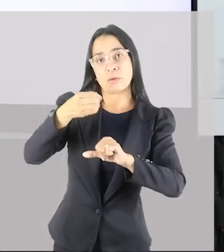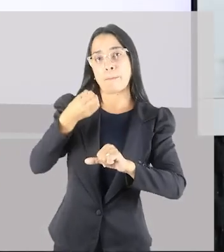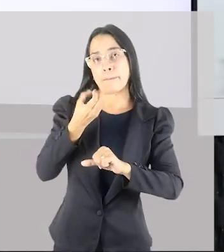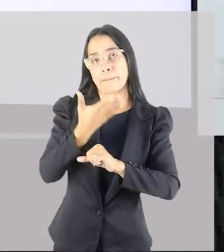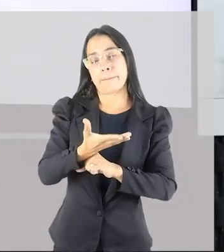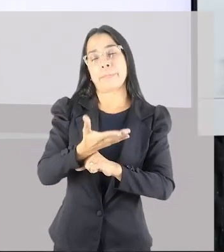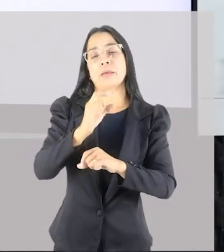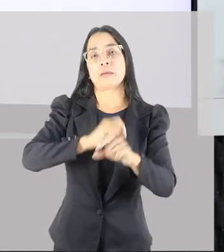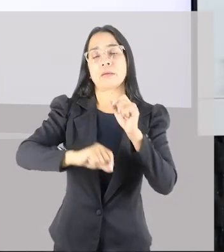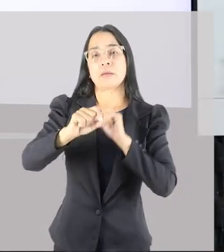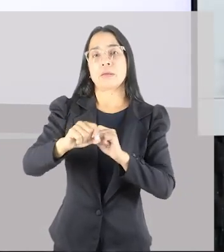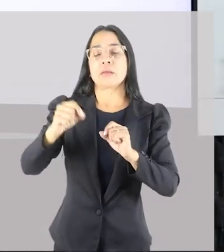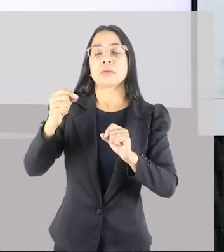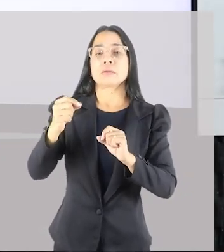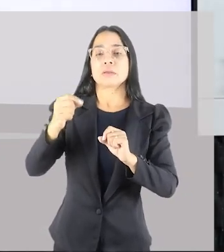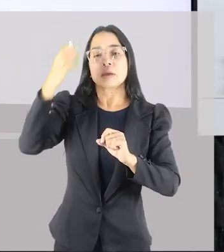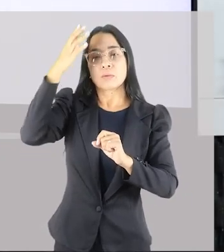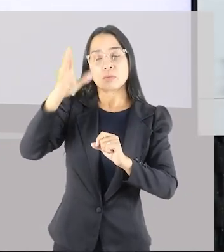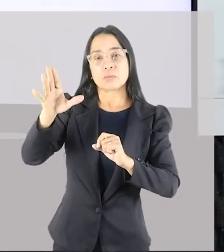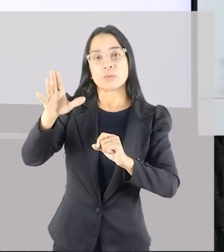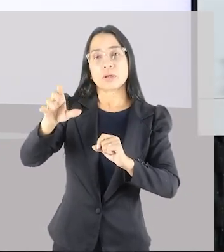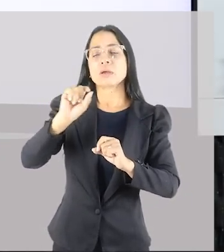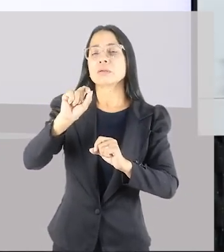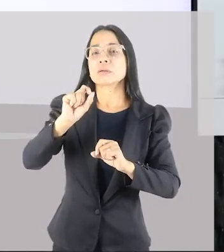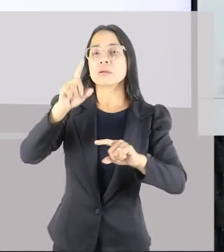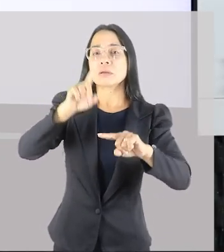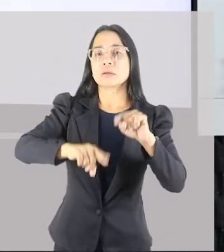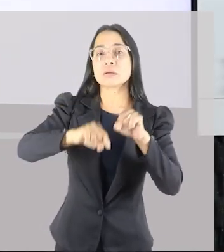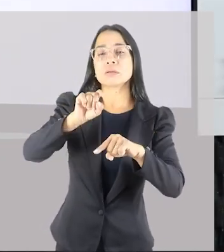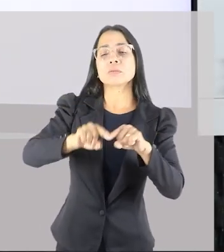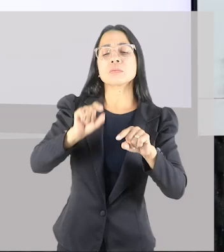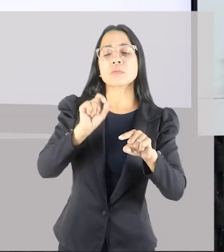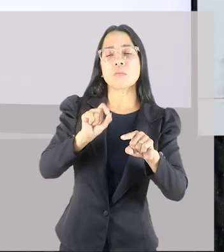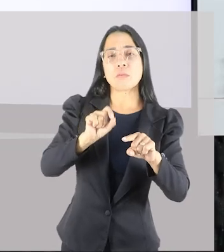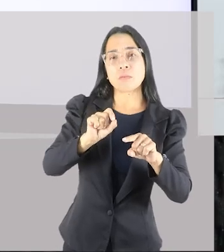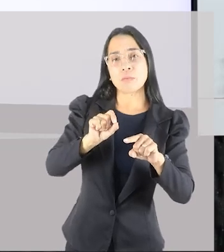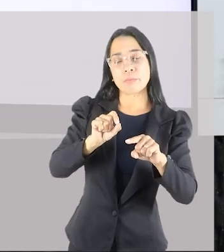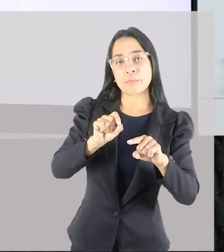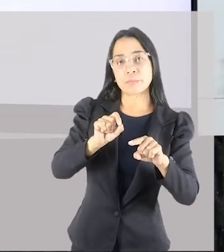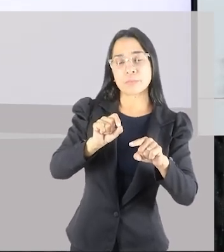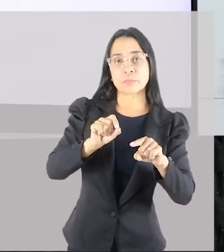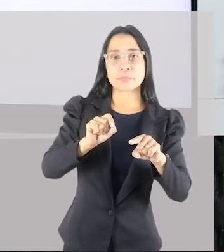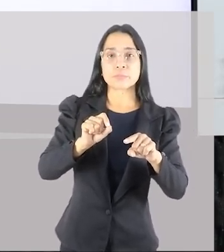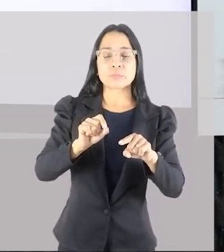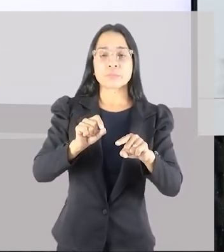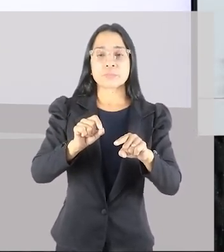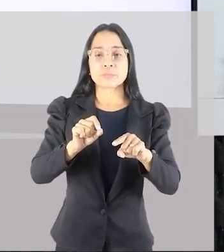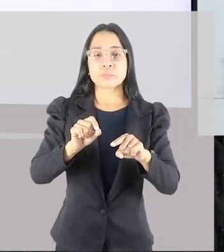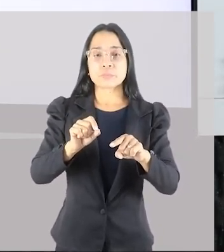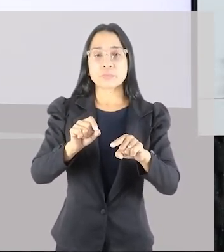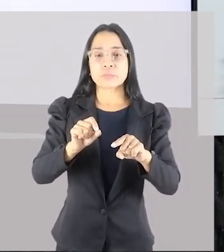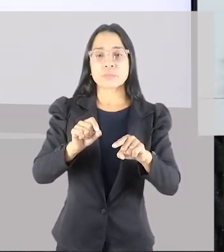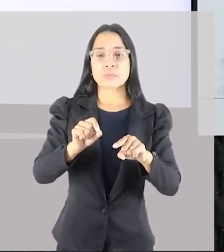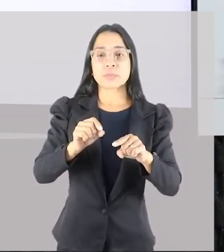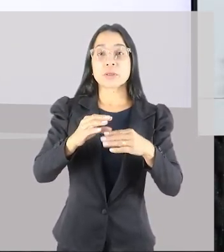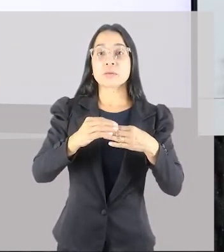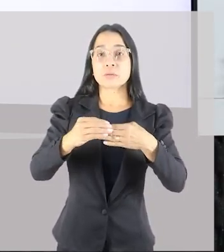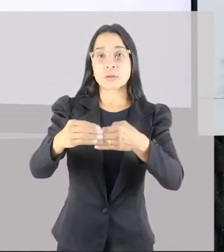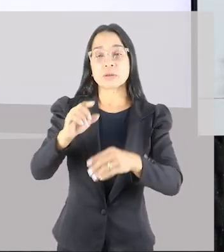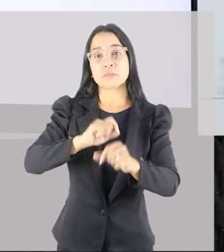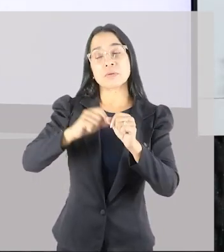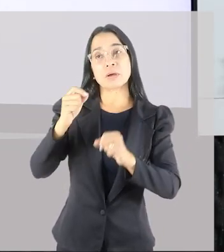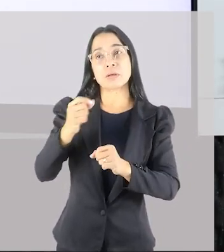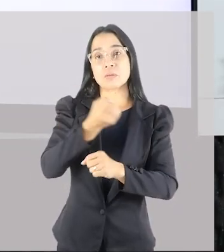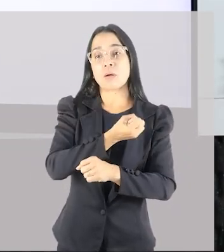em mercadorias e esta mer ou estas mercadorias sendo levado ao